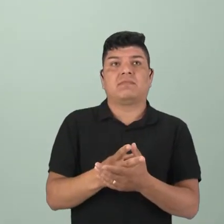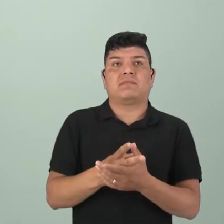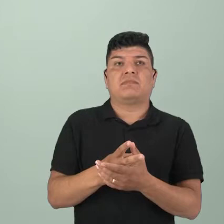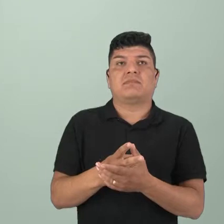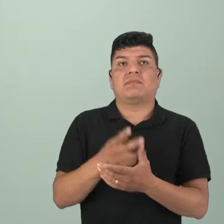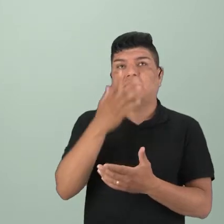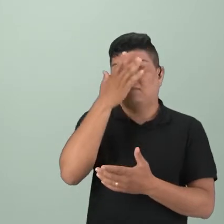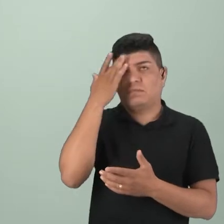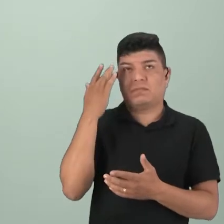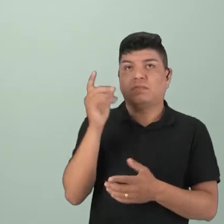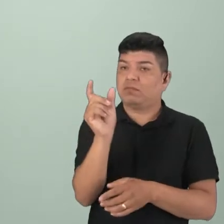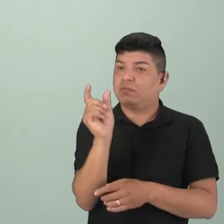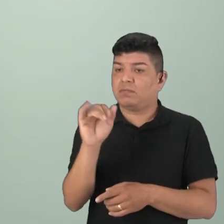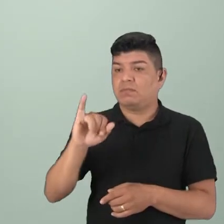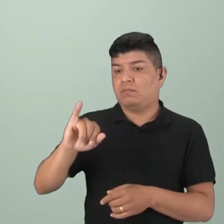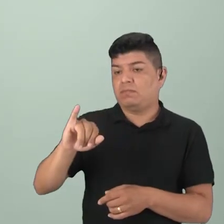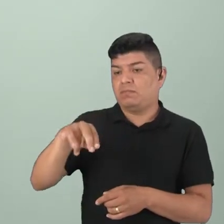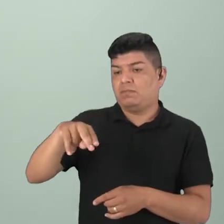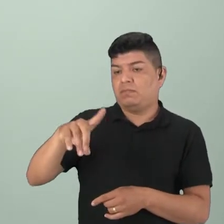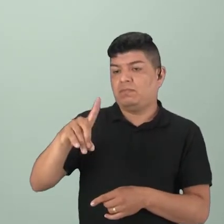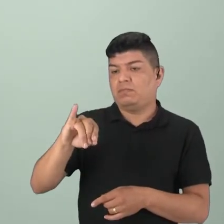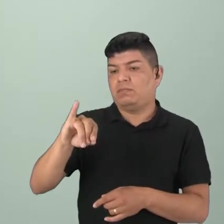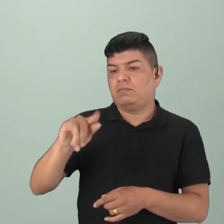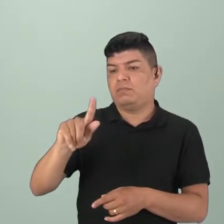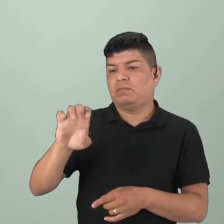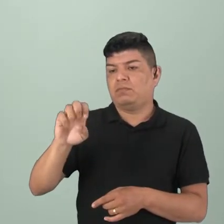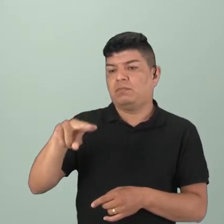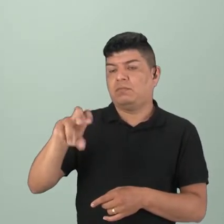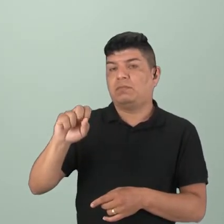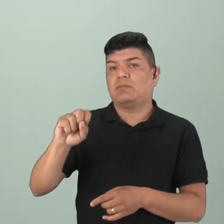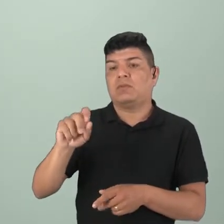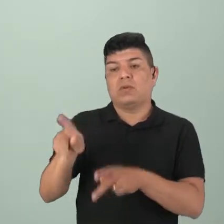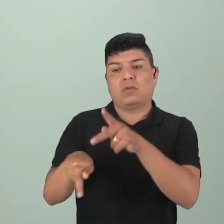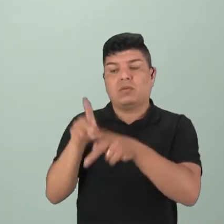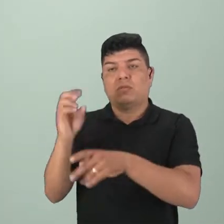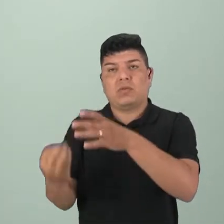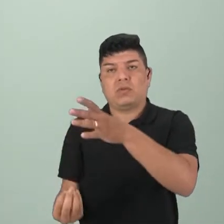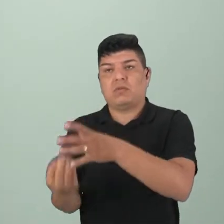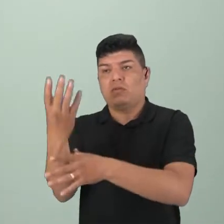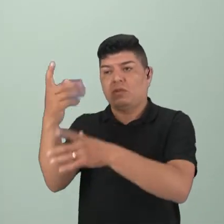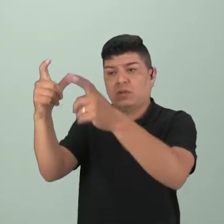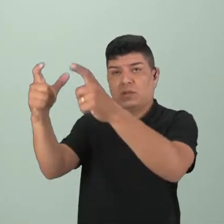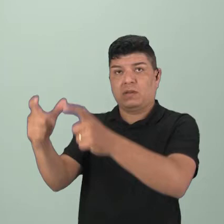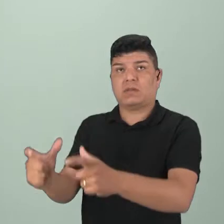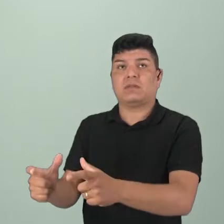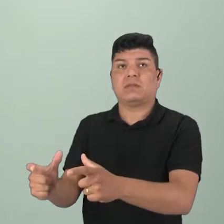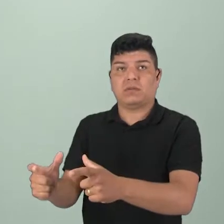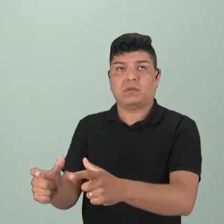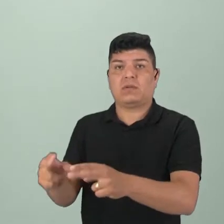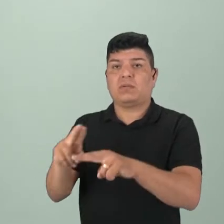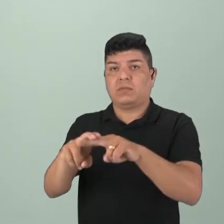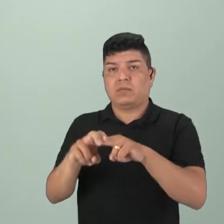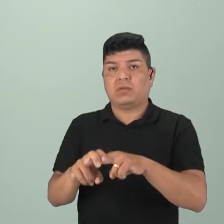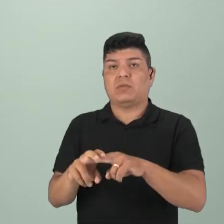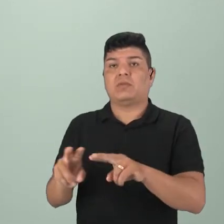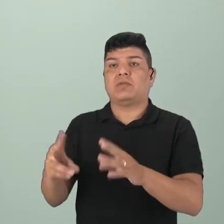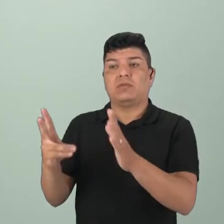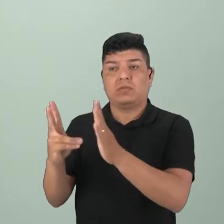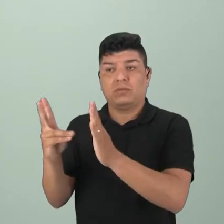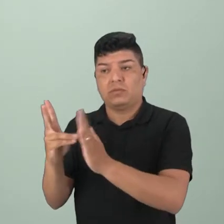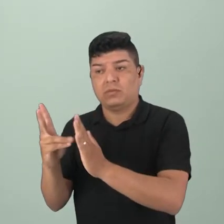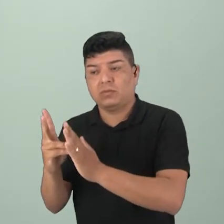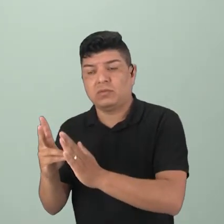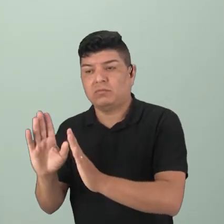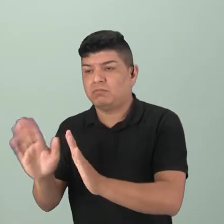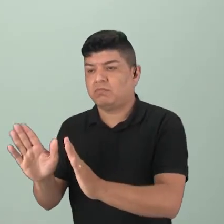os indígenas, Ou os povos originários, daquela localidade. Então esse termo índio, ele foi já